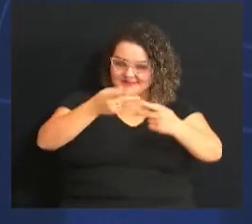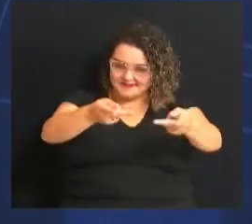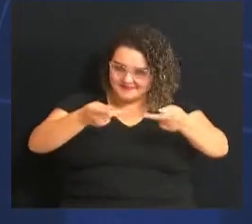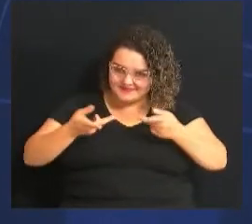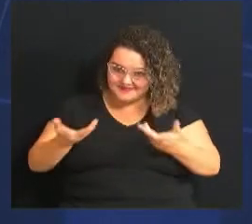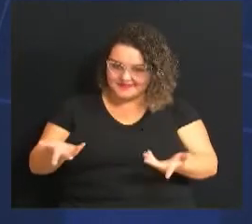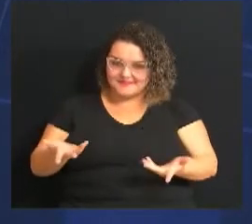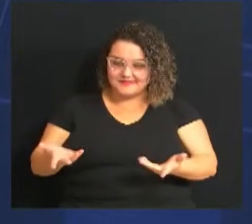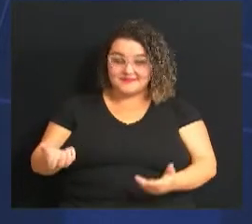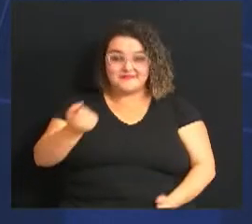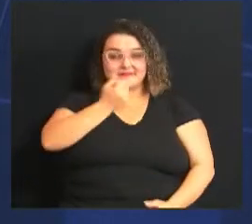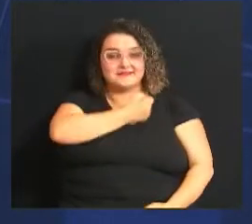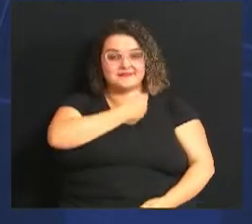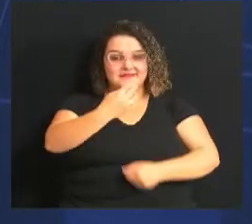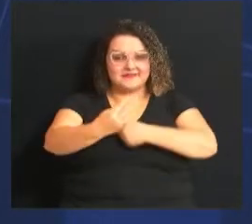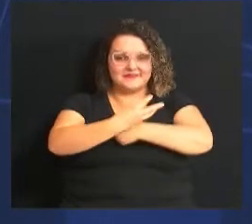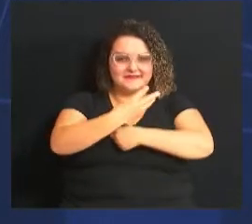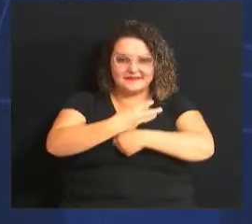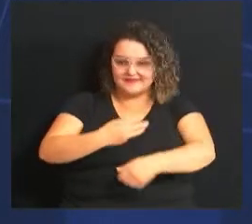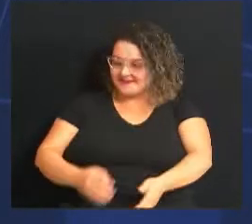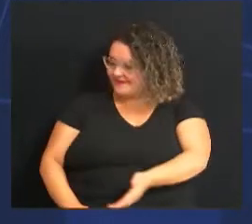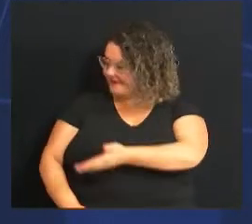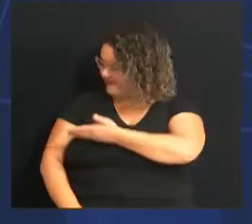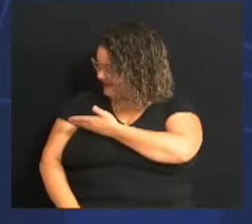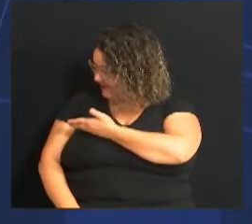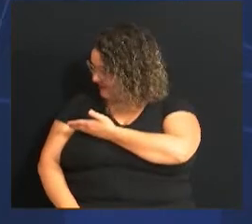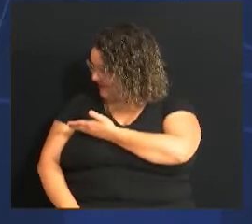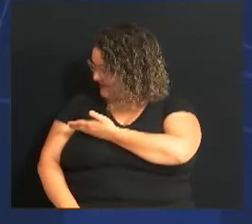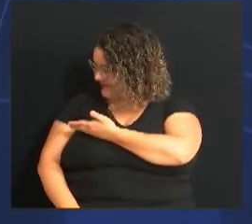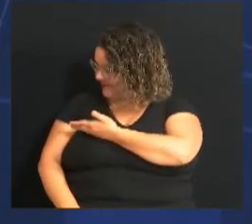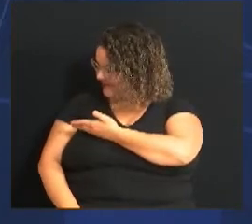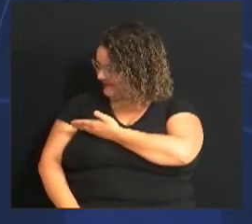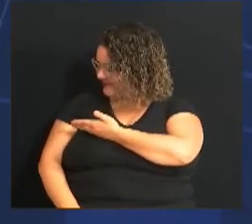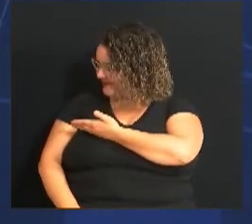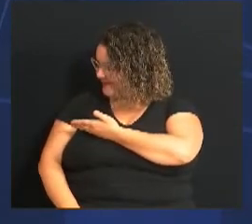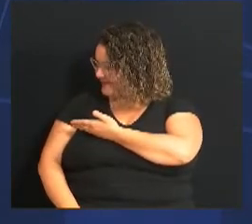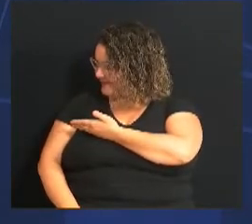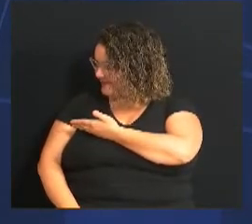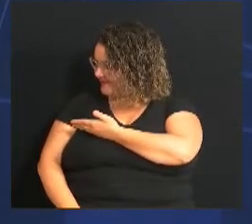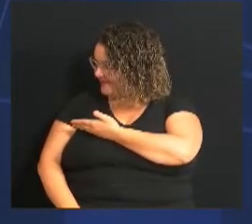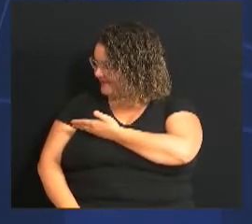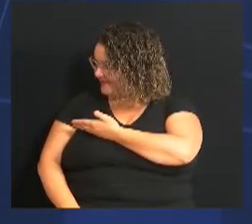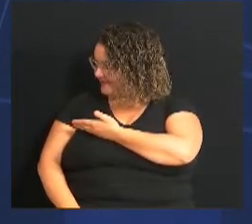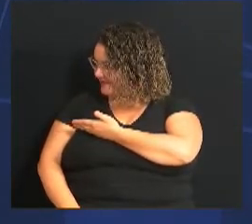o número do nosso WhatsApp. 19 é o nosso DDD